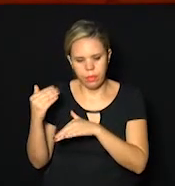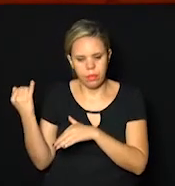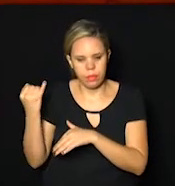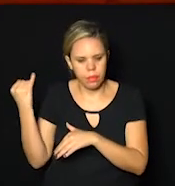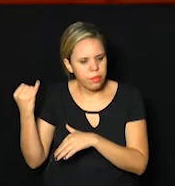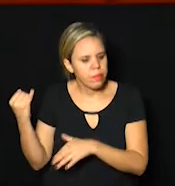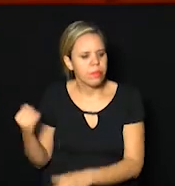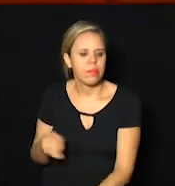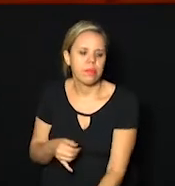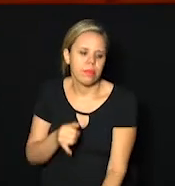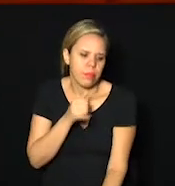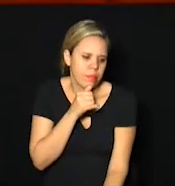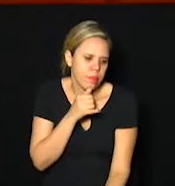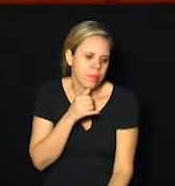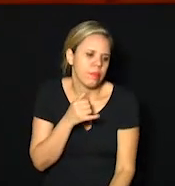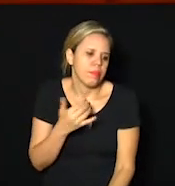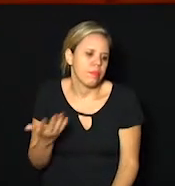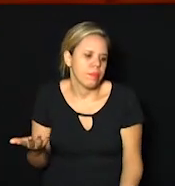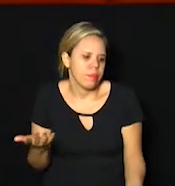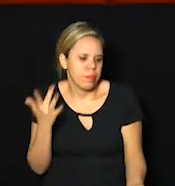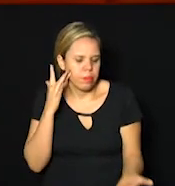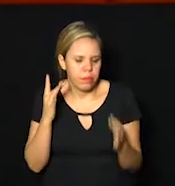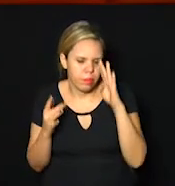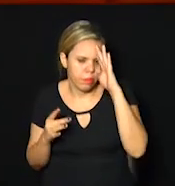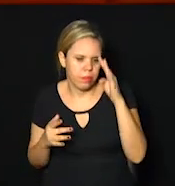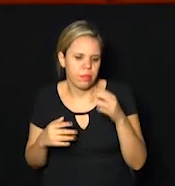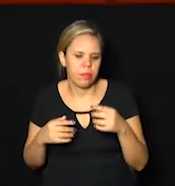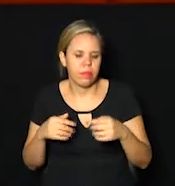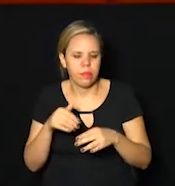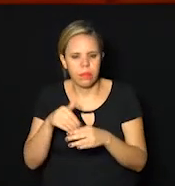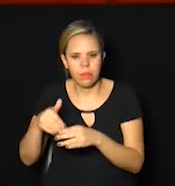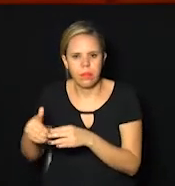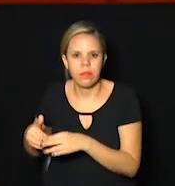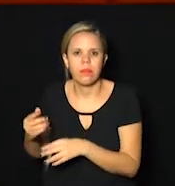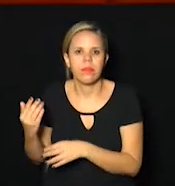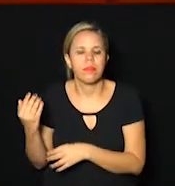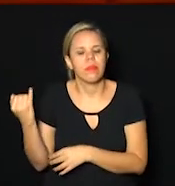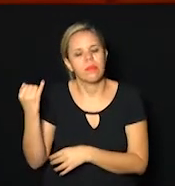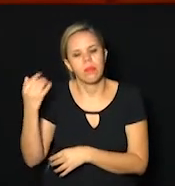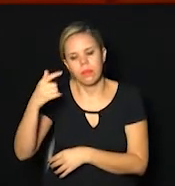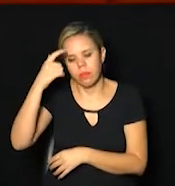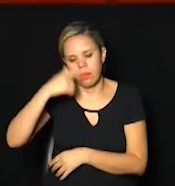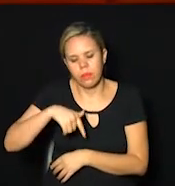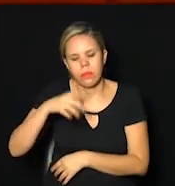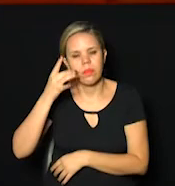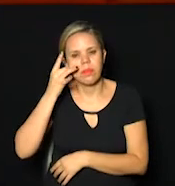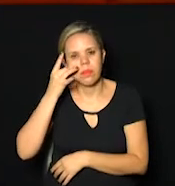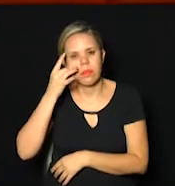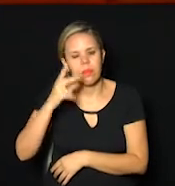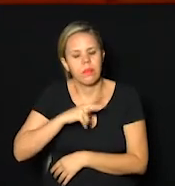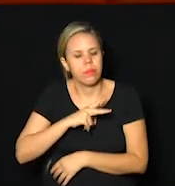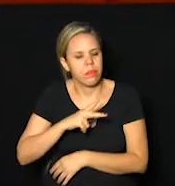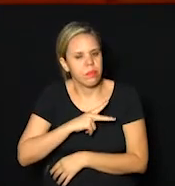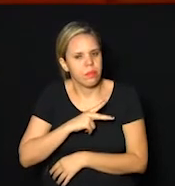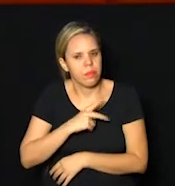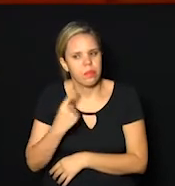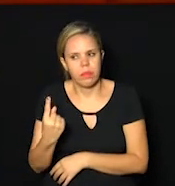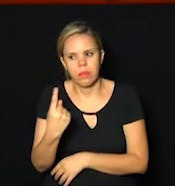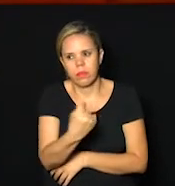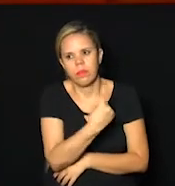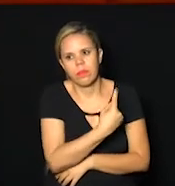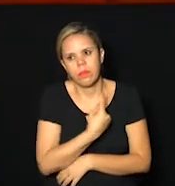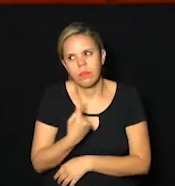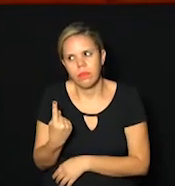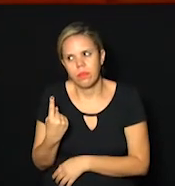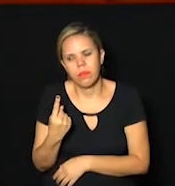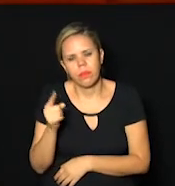relevância, de importância eleitoral como algo pessoal, como algo individual, né? E